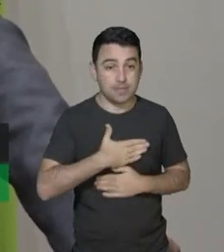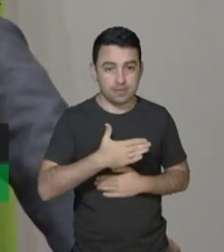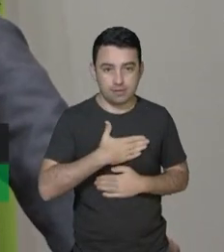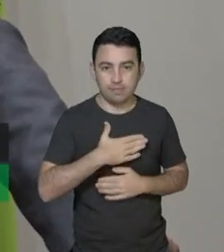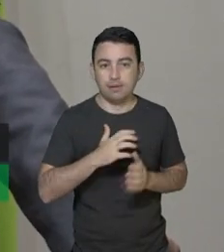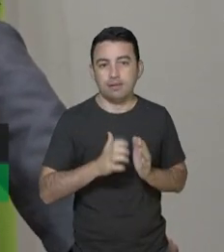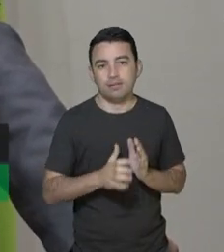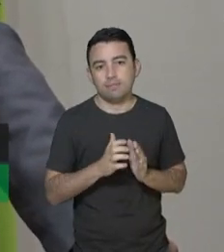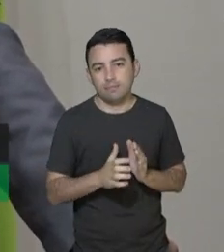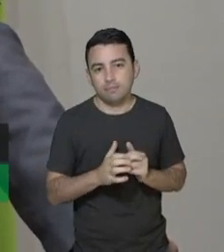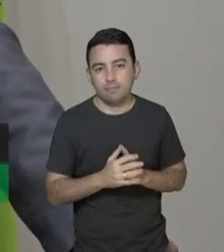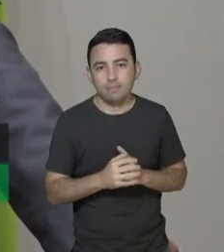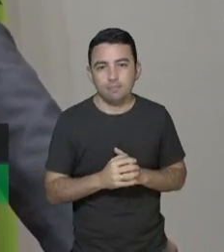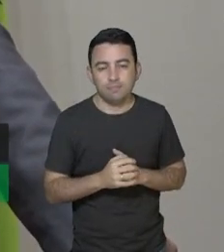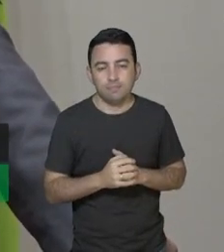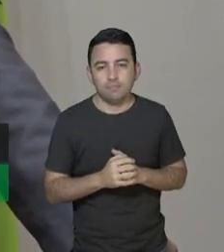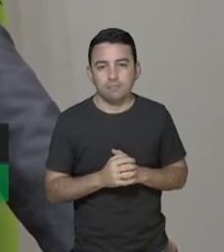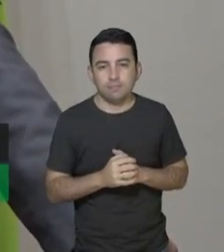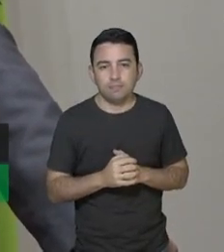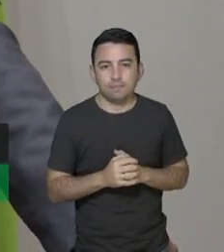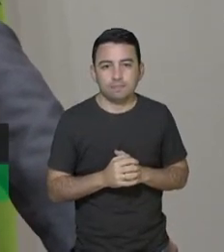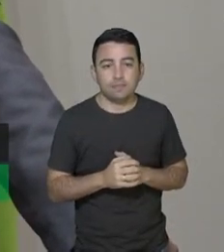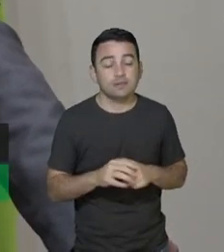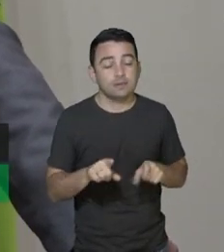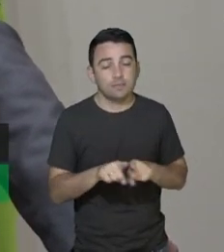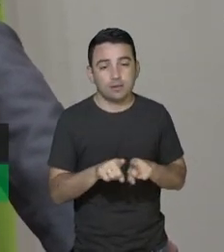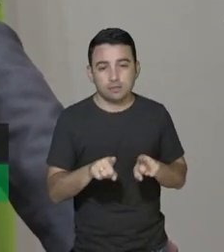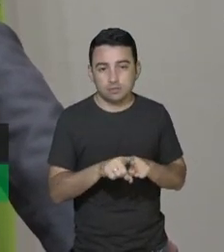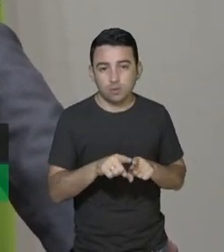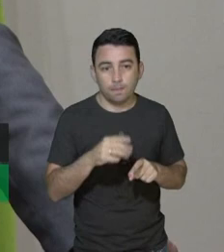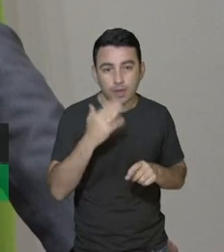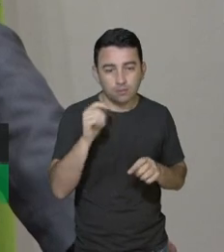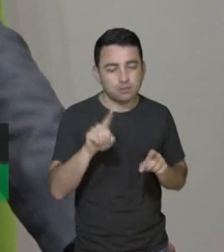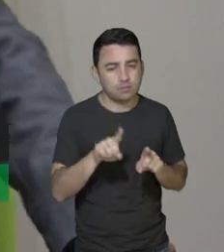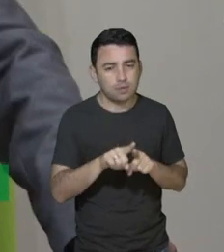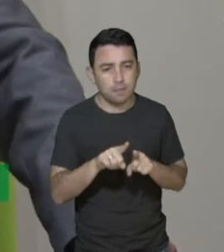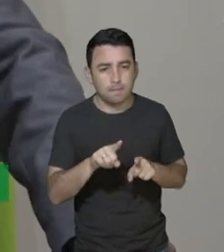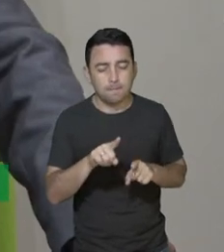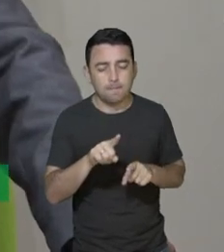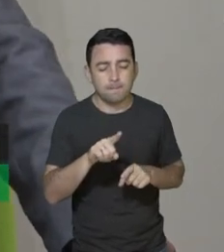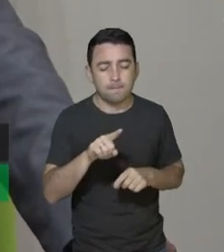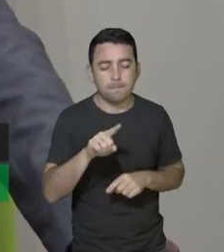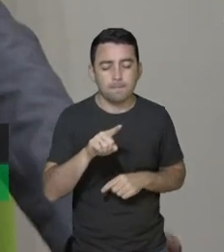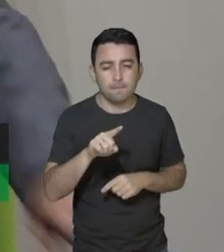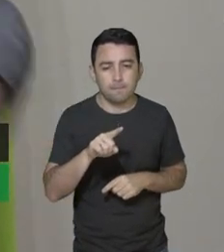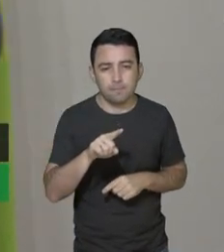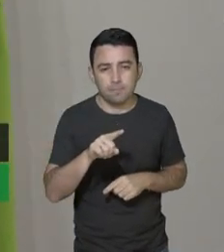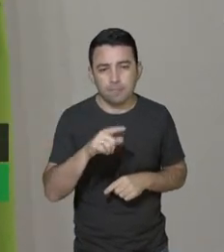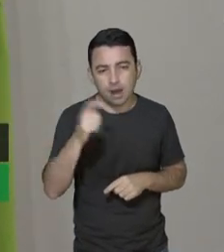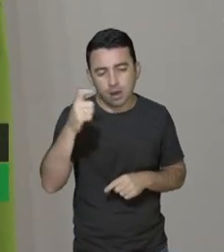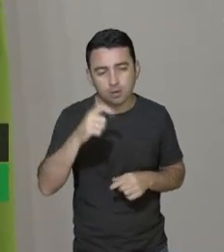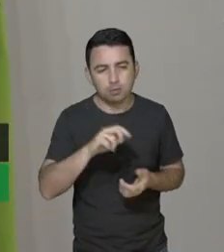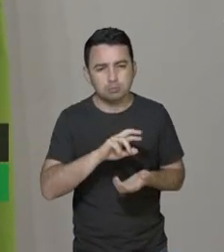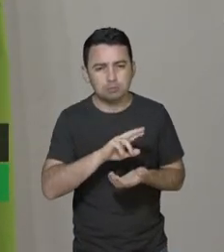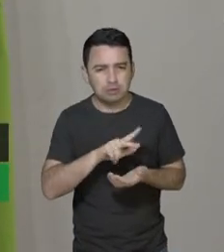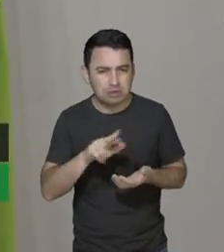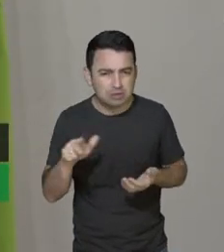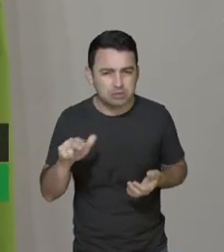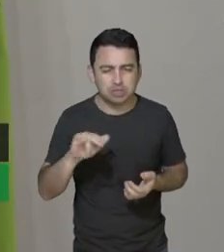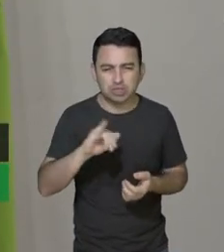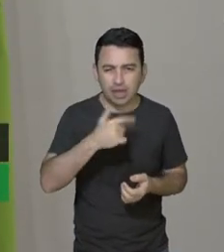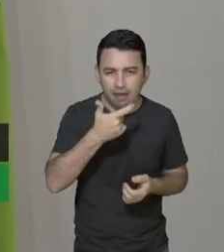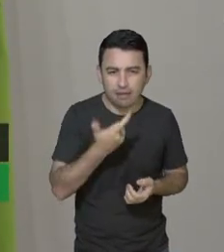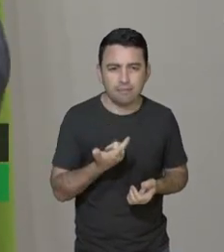a minha bancada, deputado Sopelsa, deputado Mauro, deputado deputado Fernando, deputado Gerri, deputado